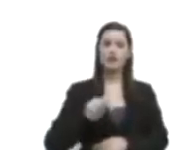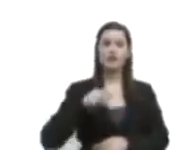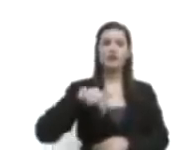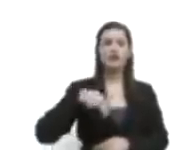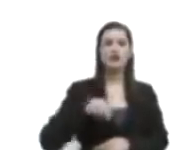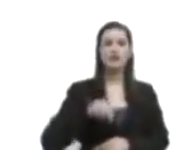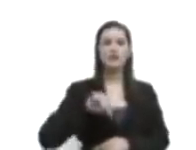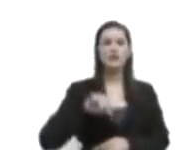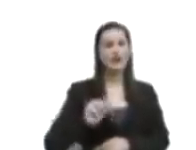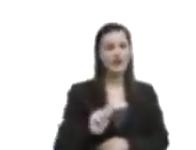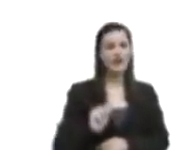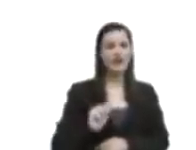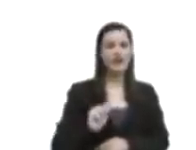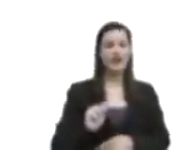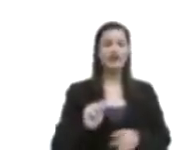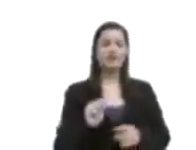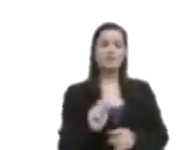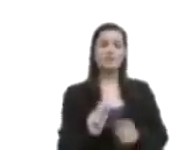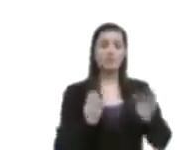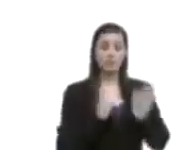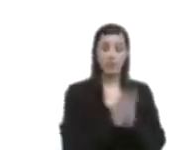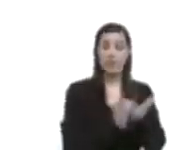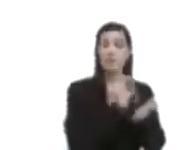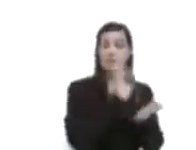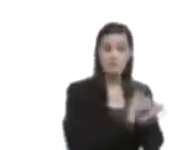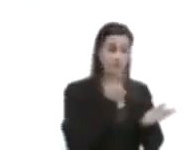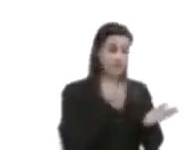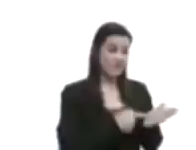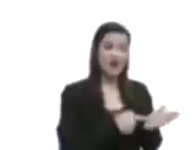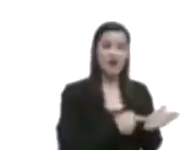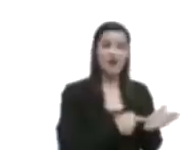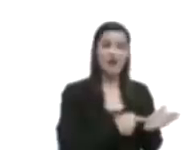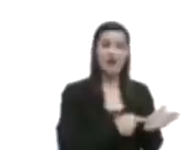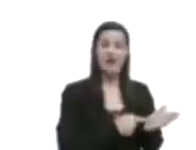Cristo, nova criatura é.